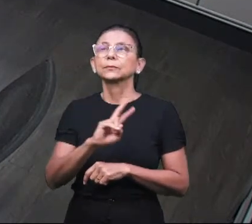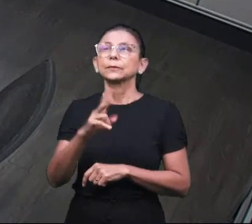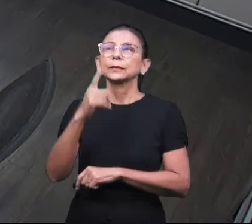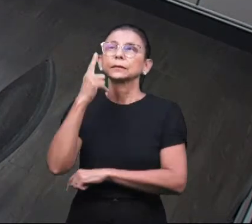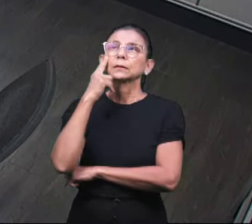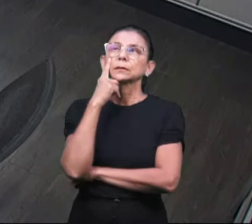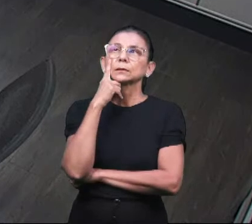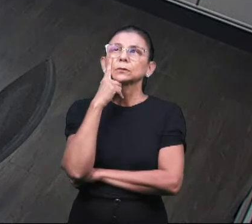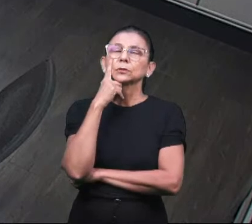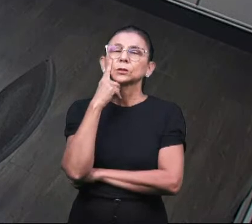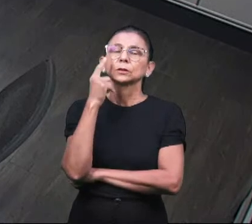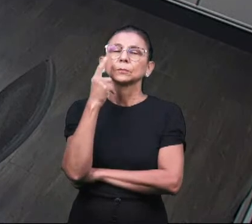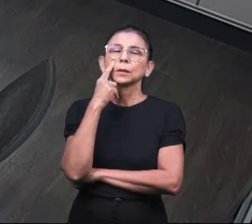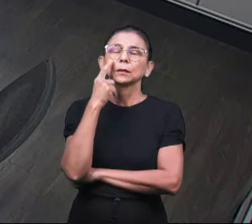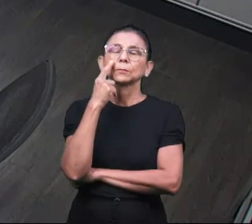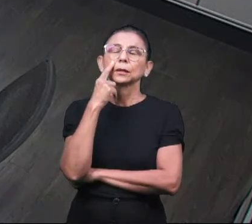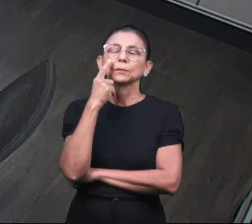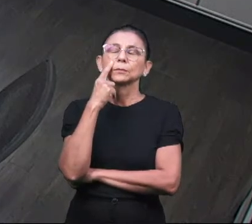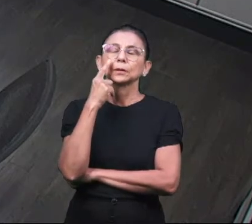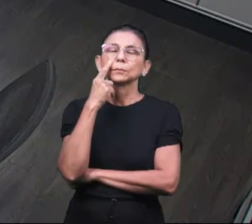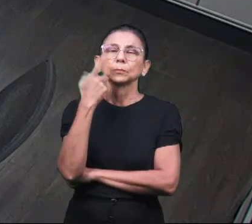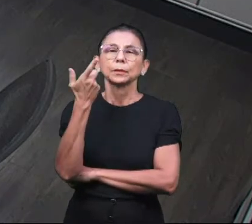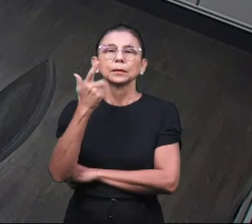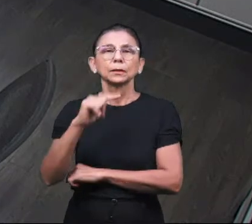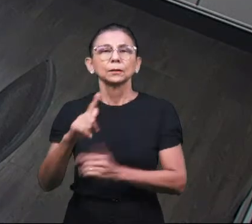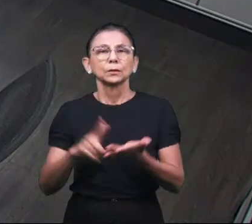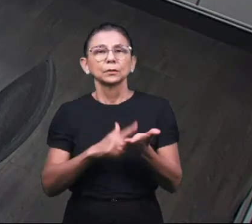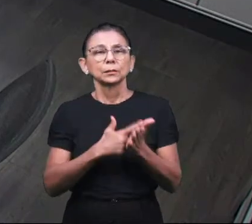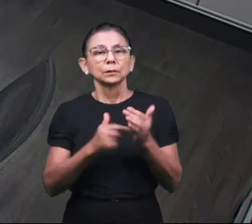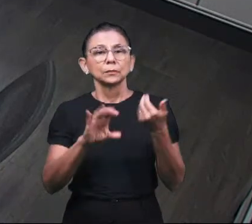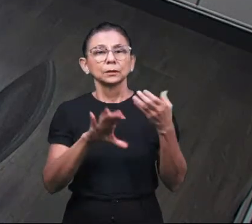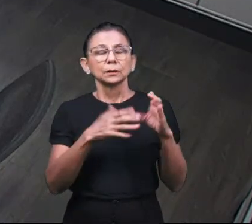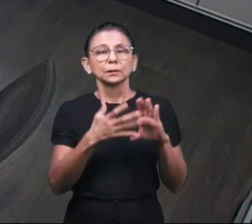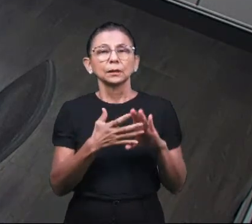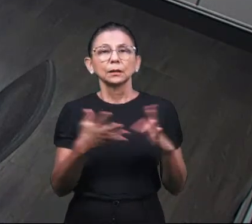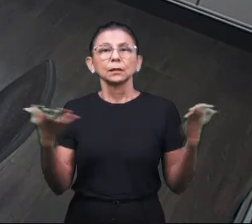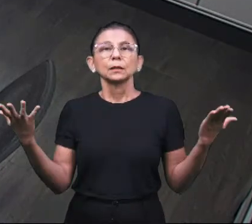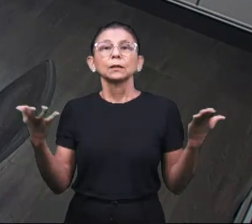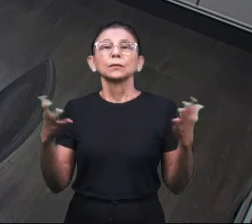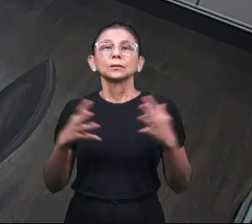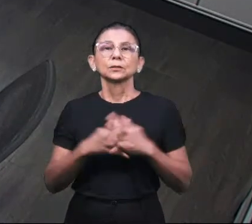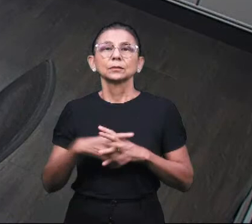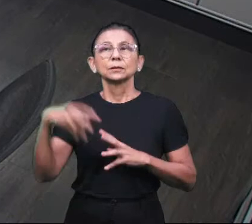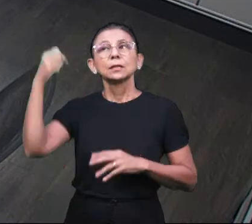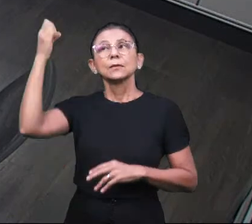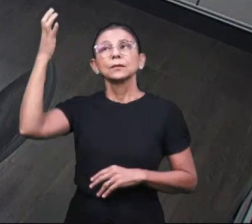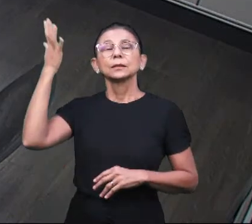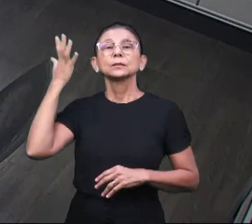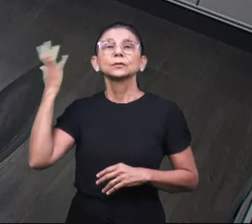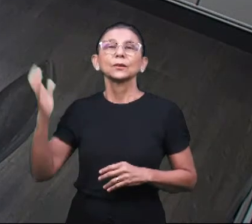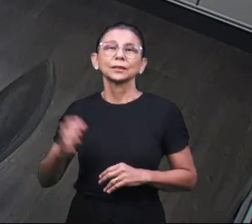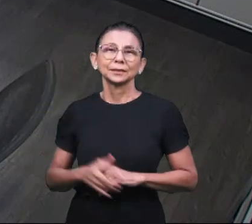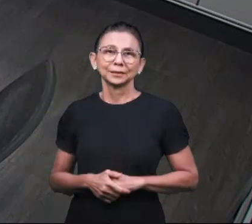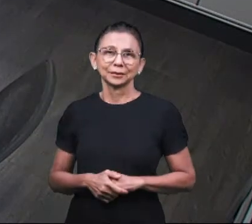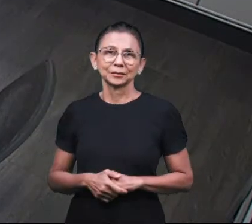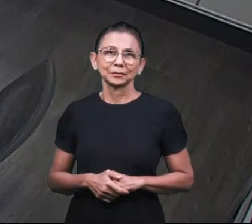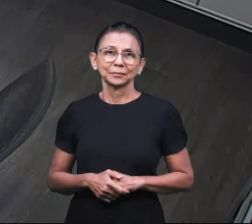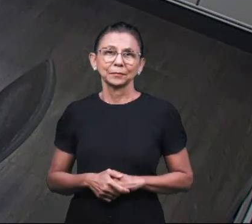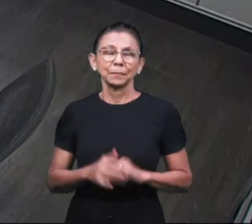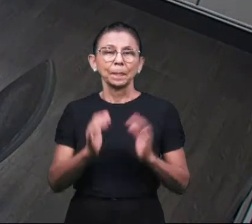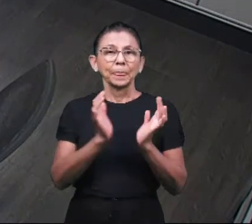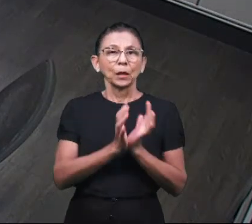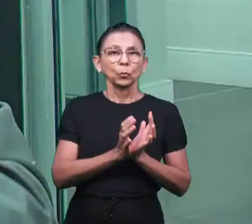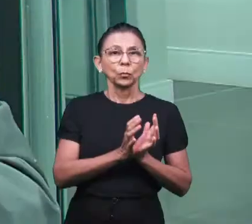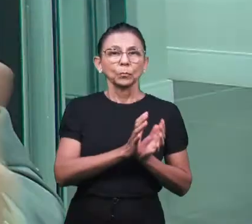quarto período? E hoje as revelações estão vindo da onde? das crianças, das